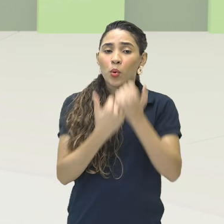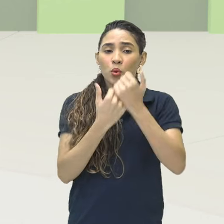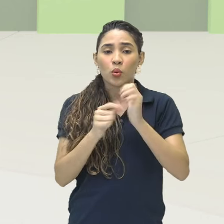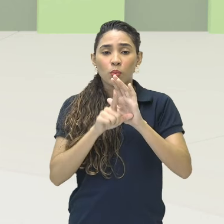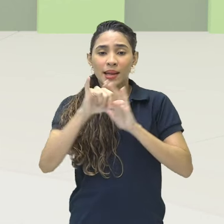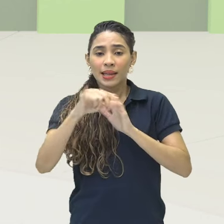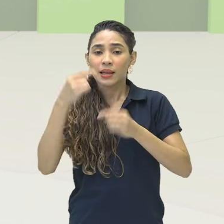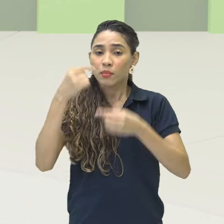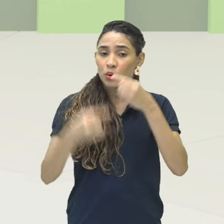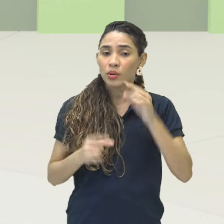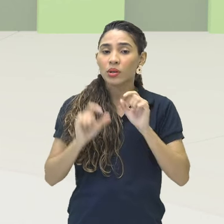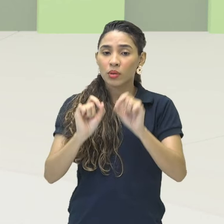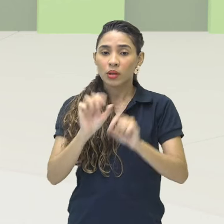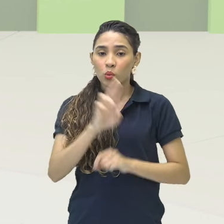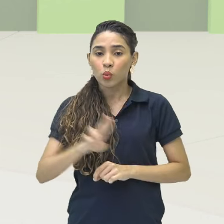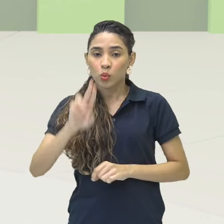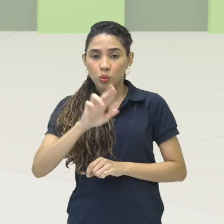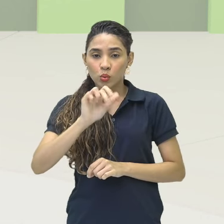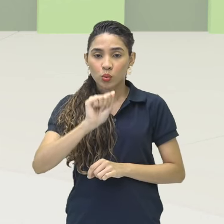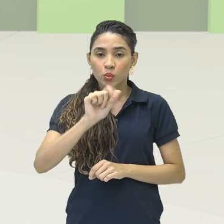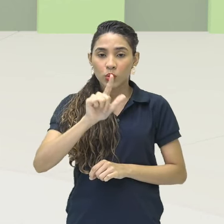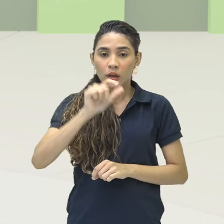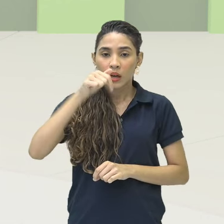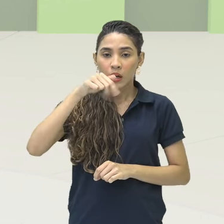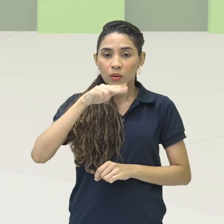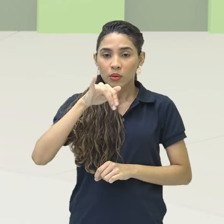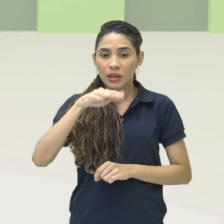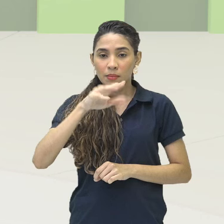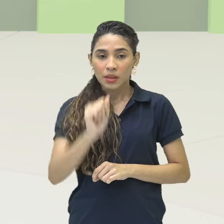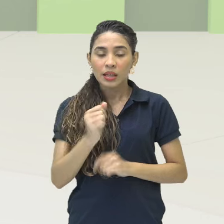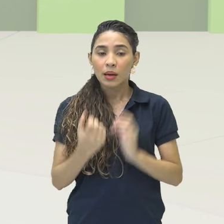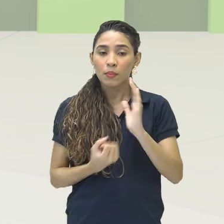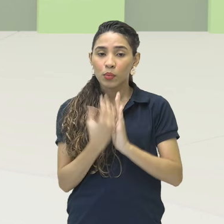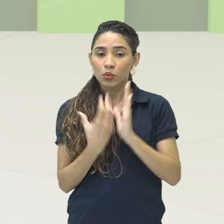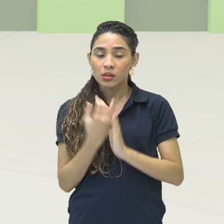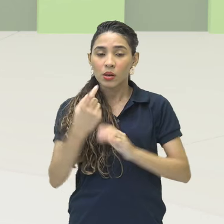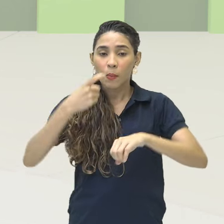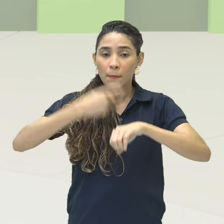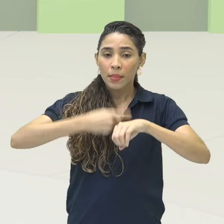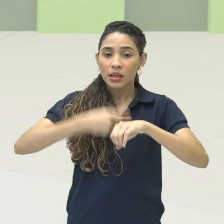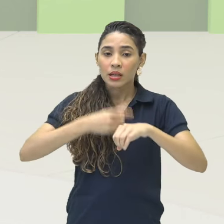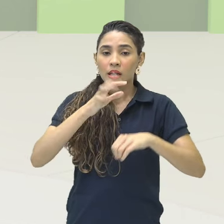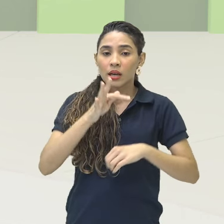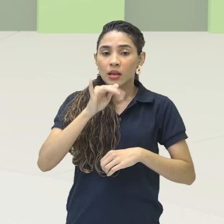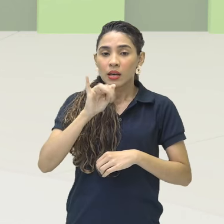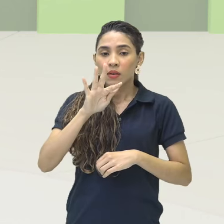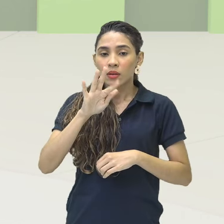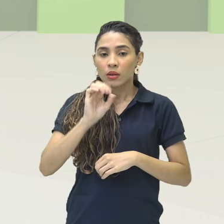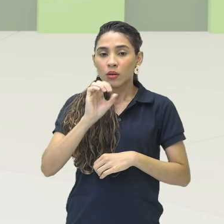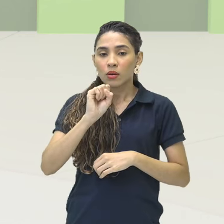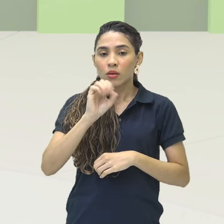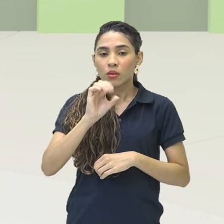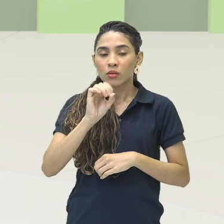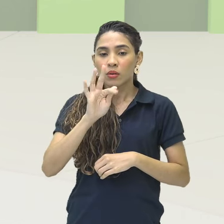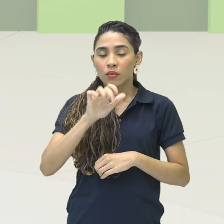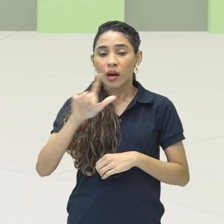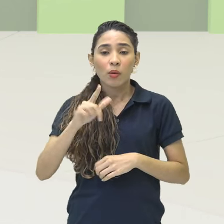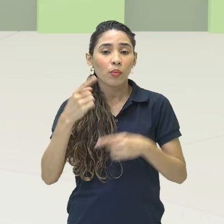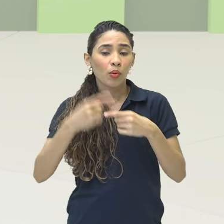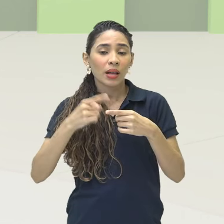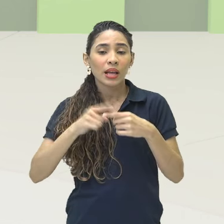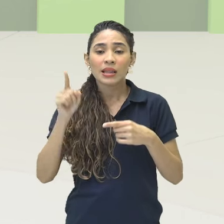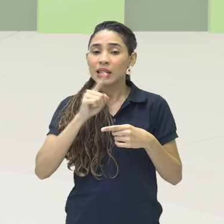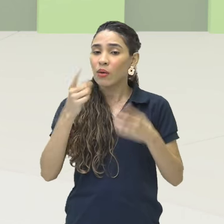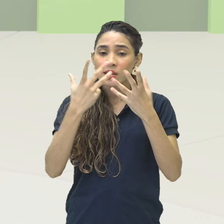que proibia o uso da alquimia para a produção da pedra filosofal. Ele não considerava que